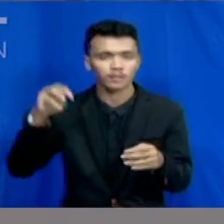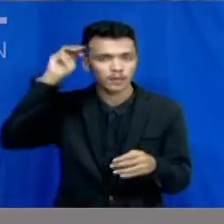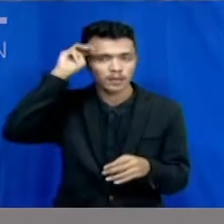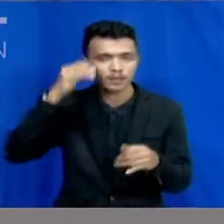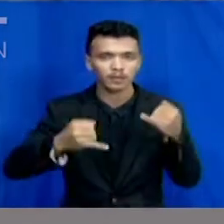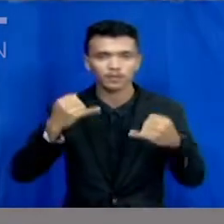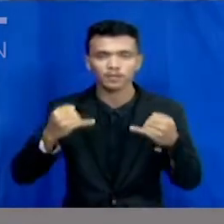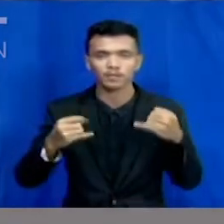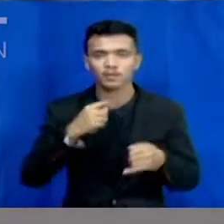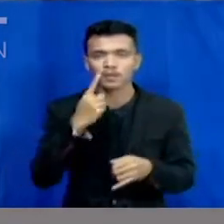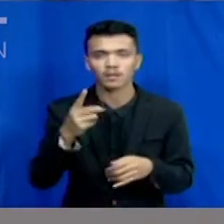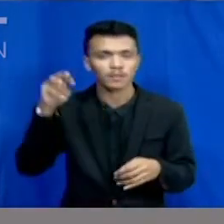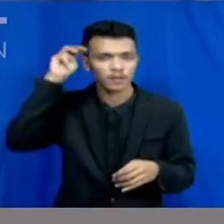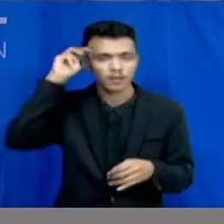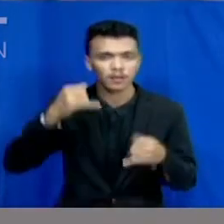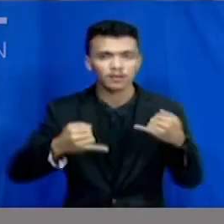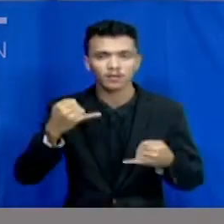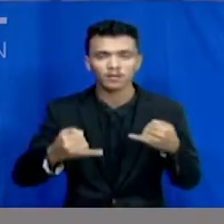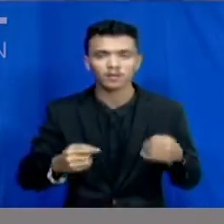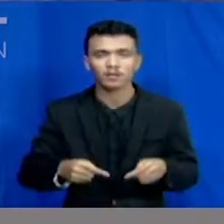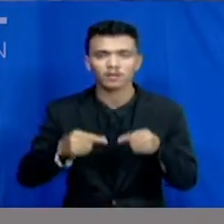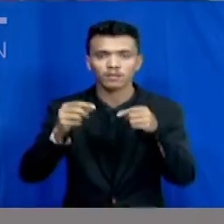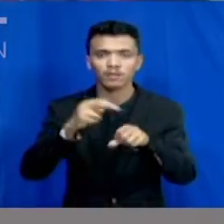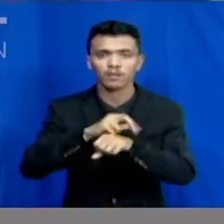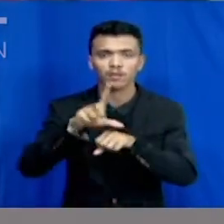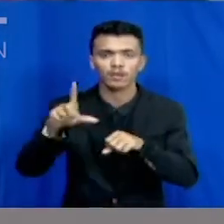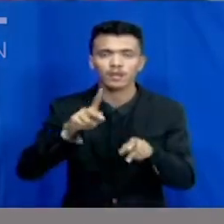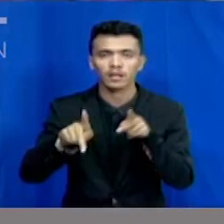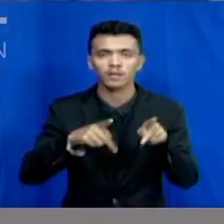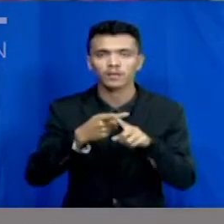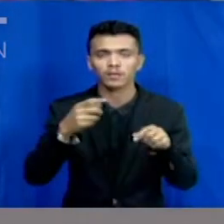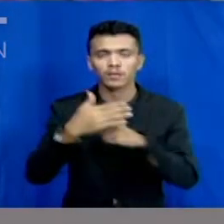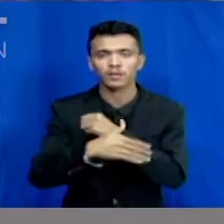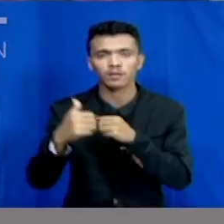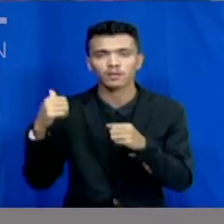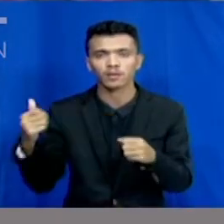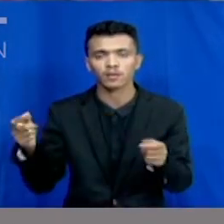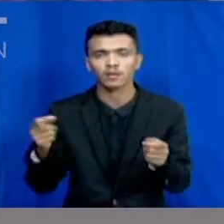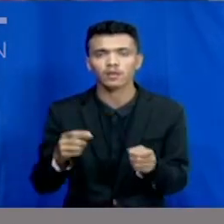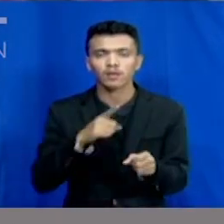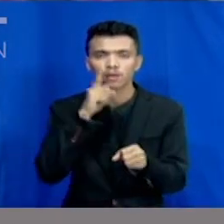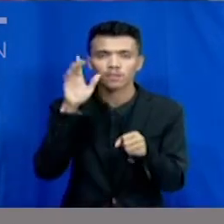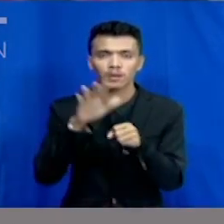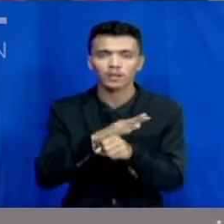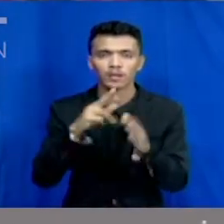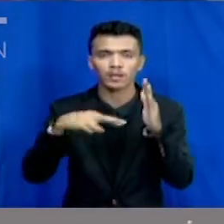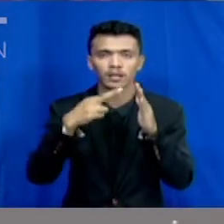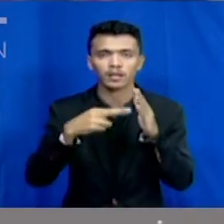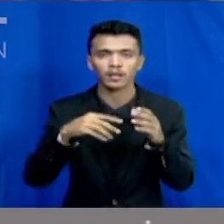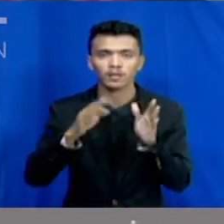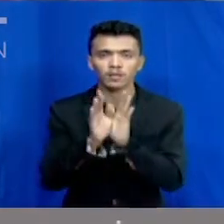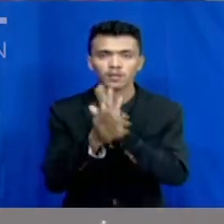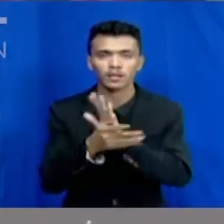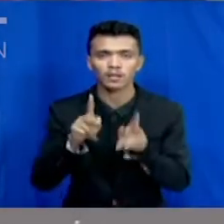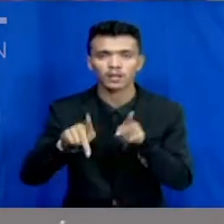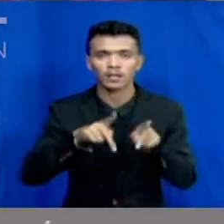Hateten. Ministério de Justiça se atribui nacionalidade cidadão estrangeiro Hirak Nebe, completa o requisito atusai